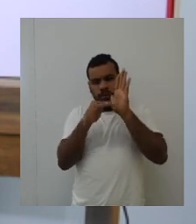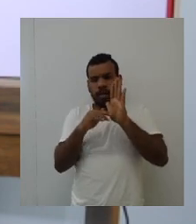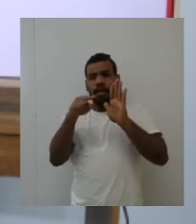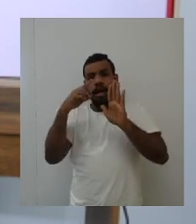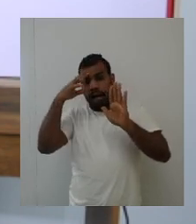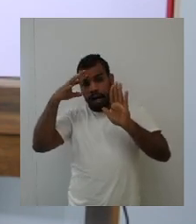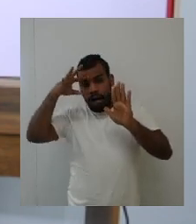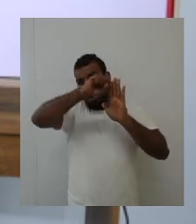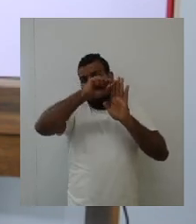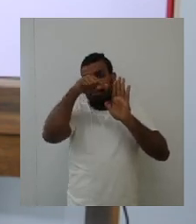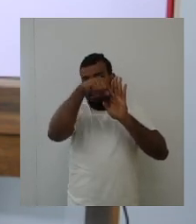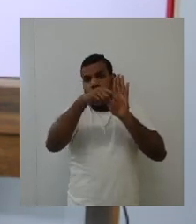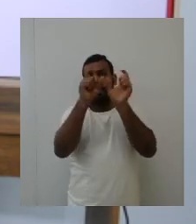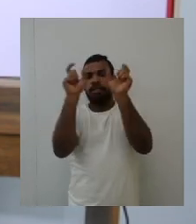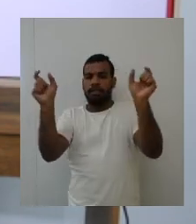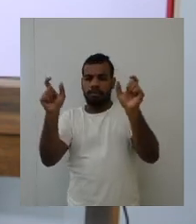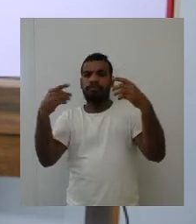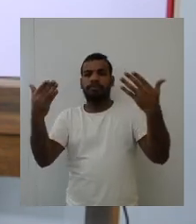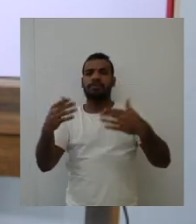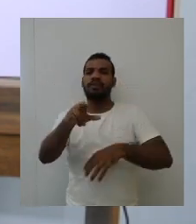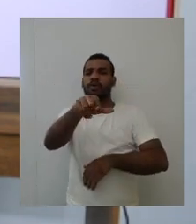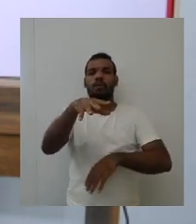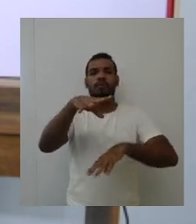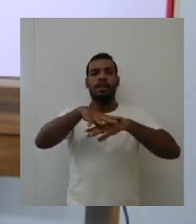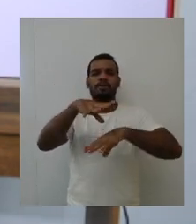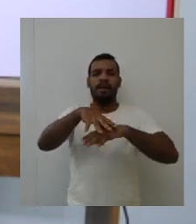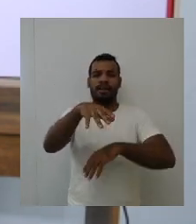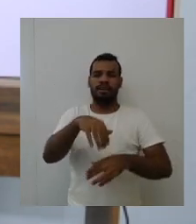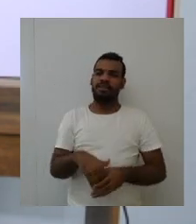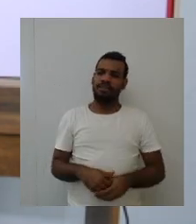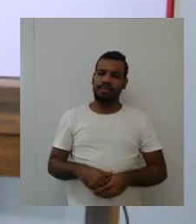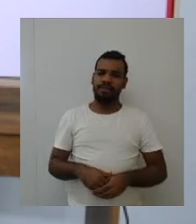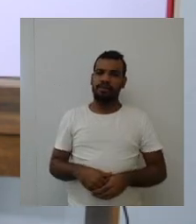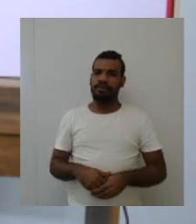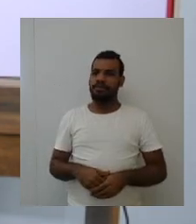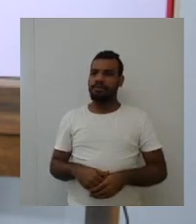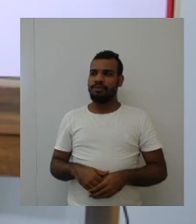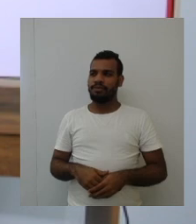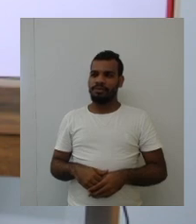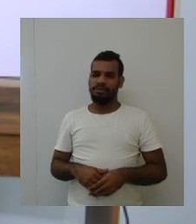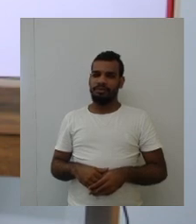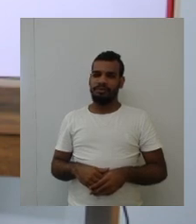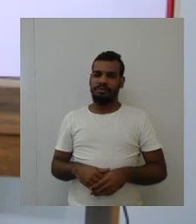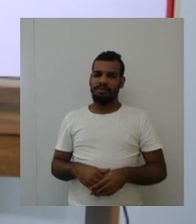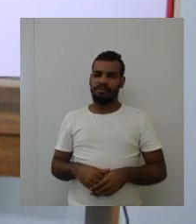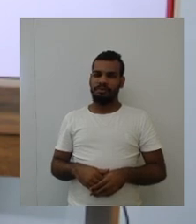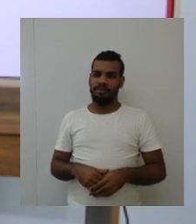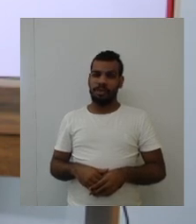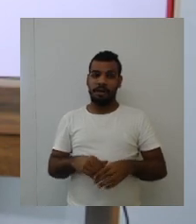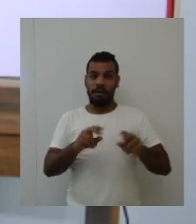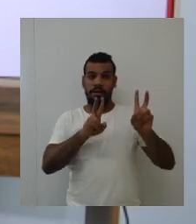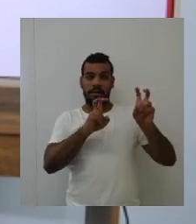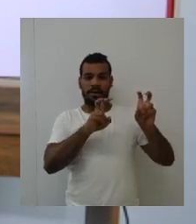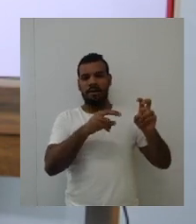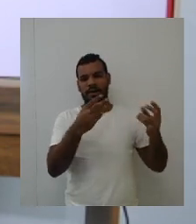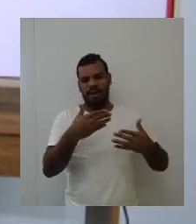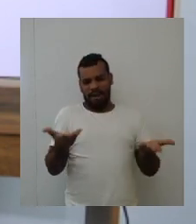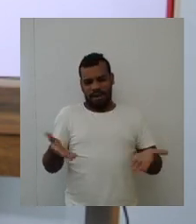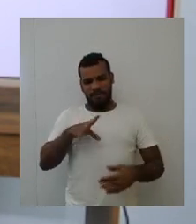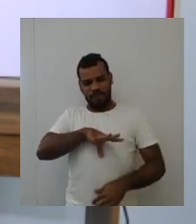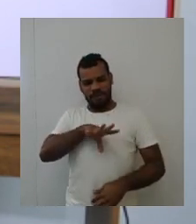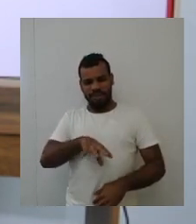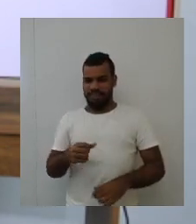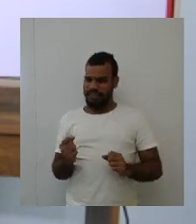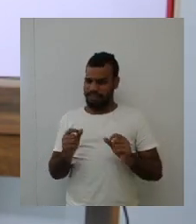aprender coesão. É como a gente diz na matemática, né? Na matemática. Falar de matemática aqui, na aula de português, é uma